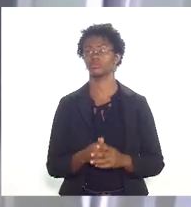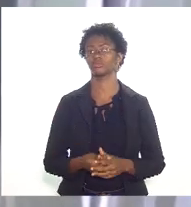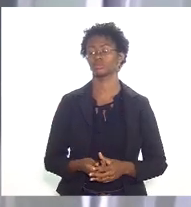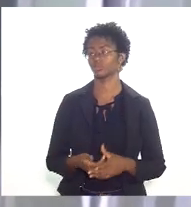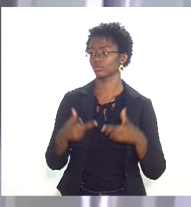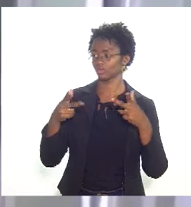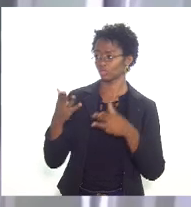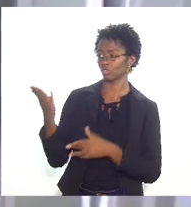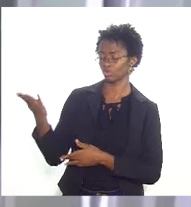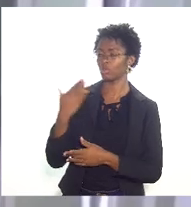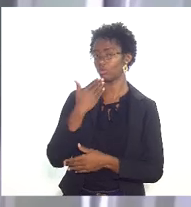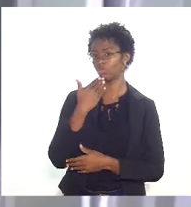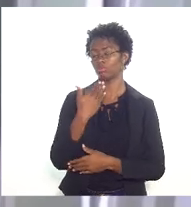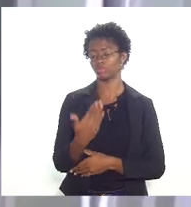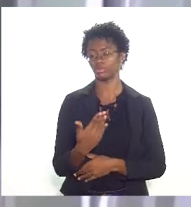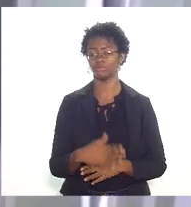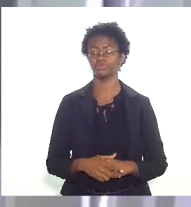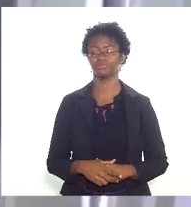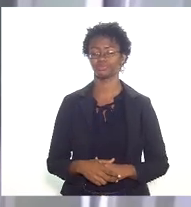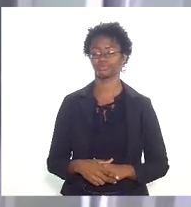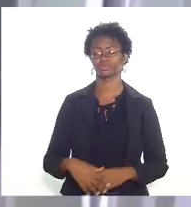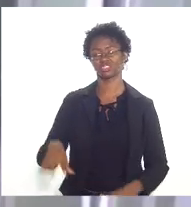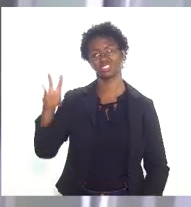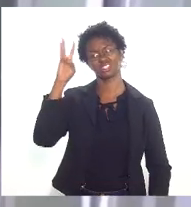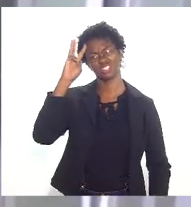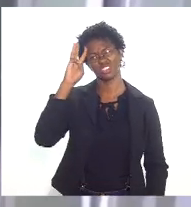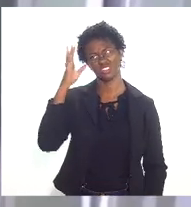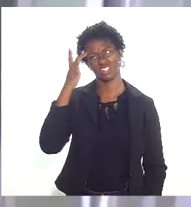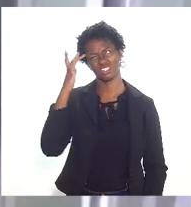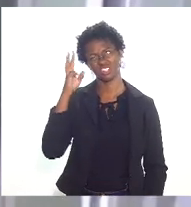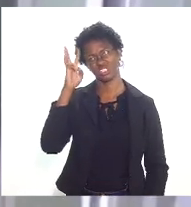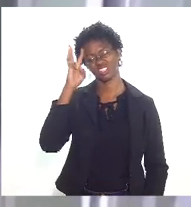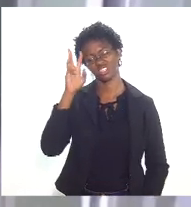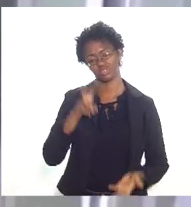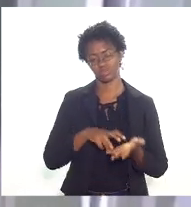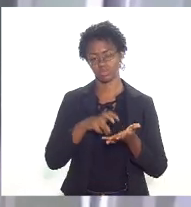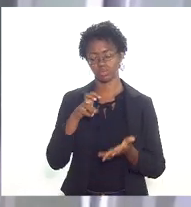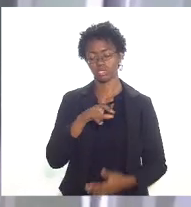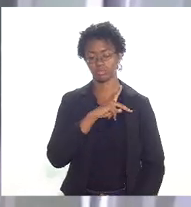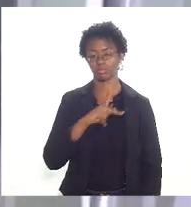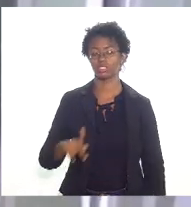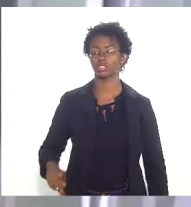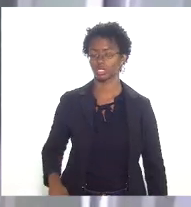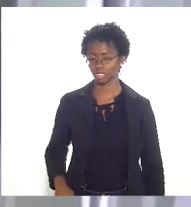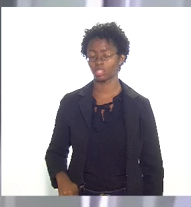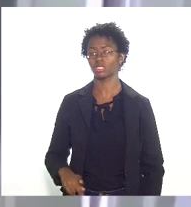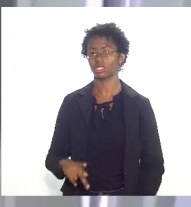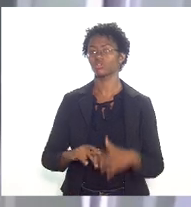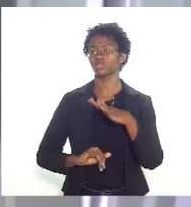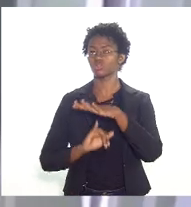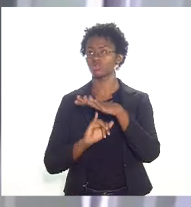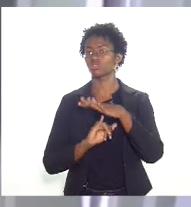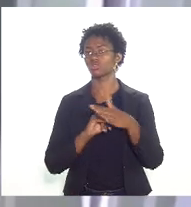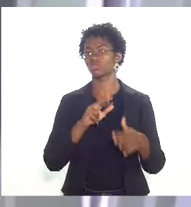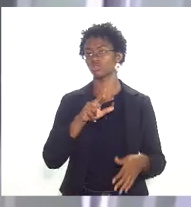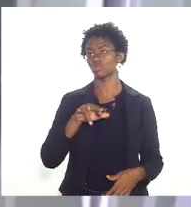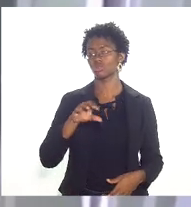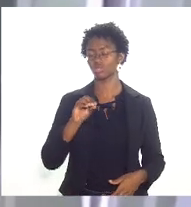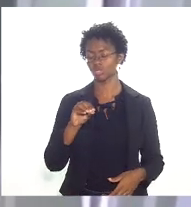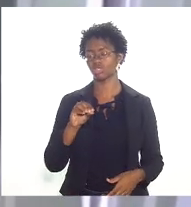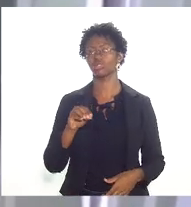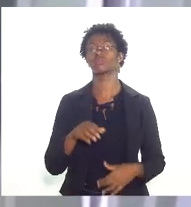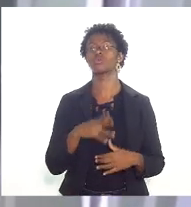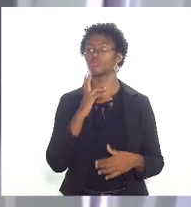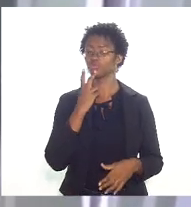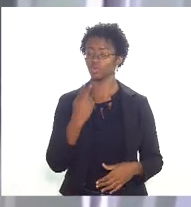vossa excelência' sugeriu que deu uma audiência porque ela terça-feira de manhã e o Presidente do Instituto Metrópole teve um presente e se manifestou